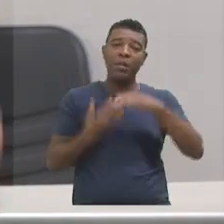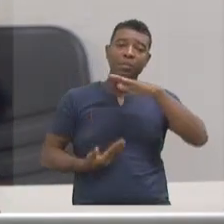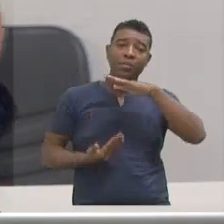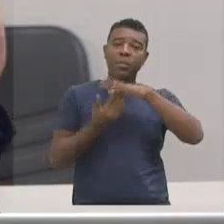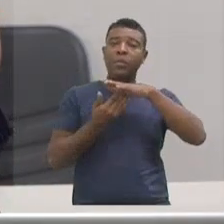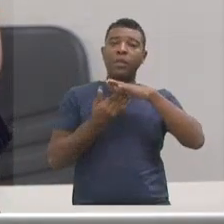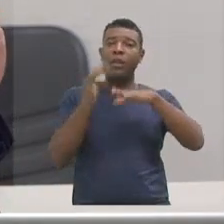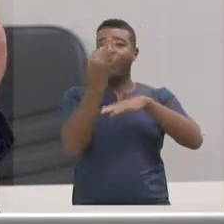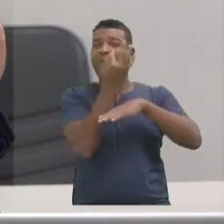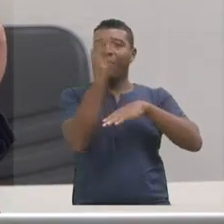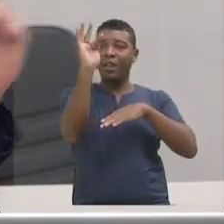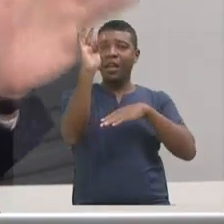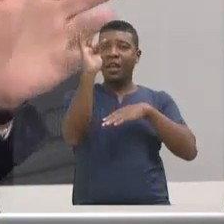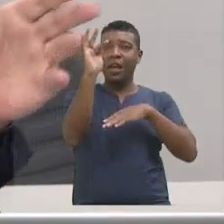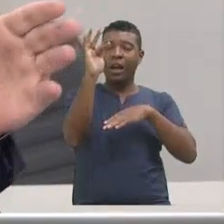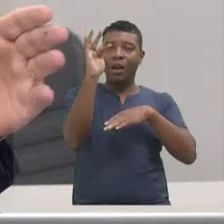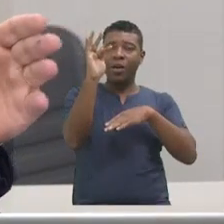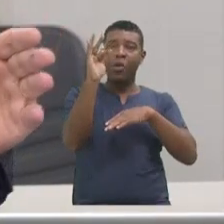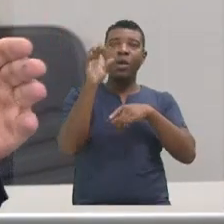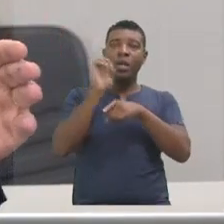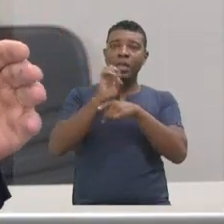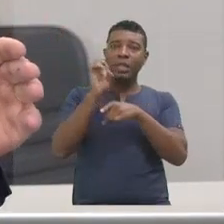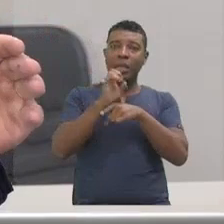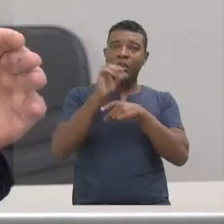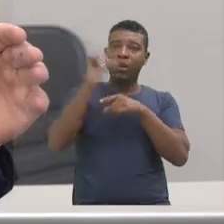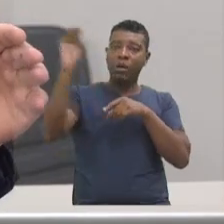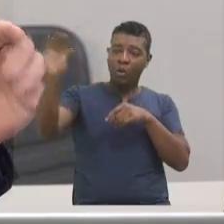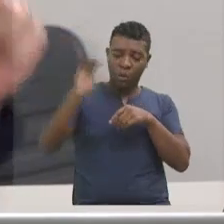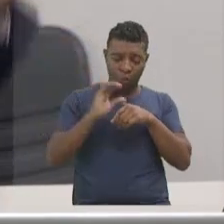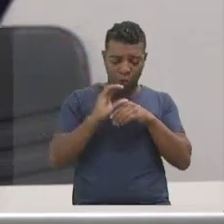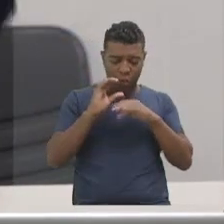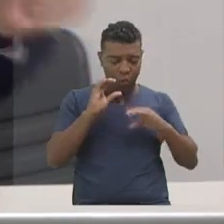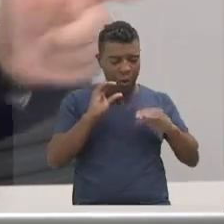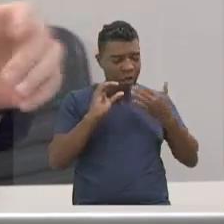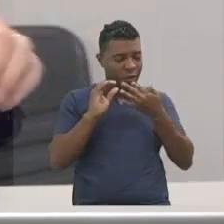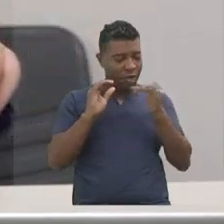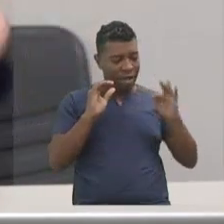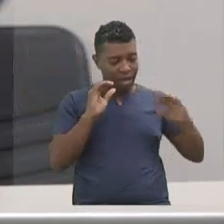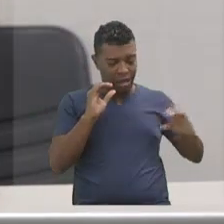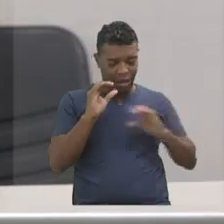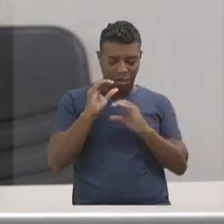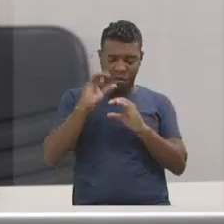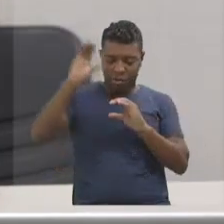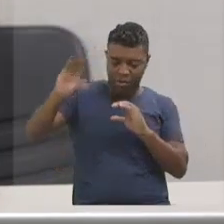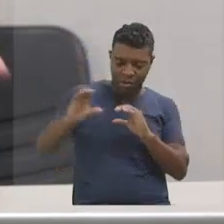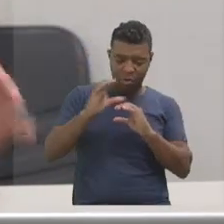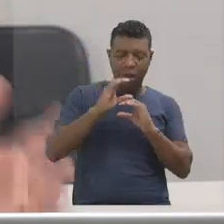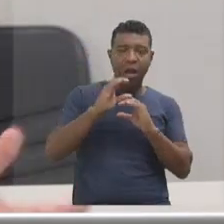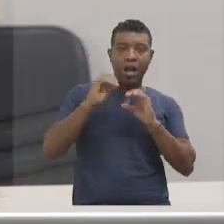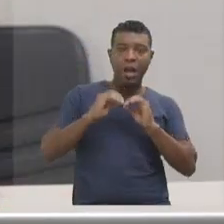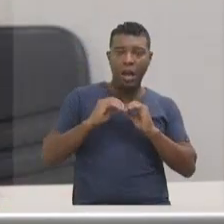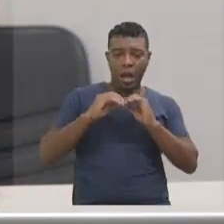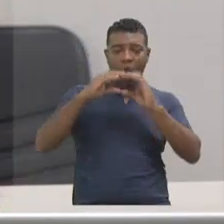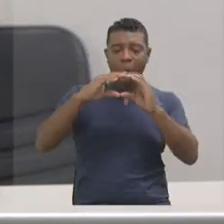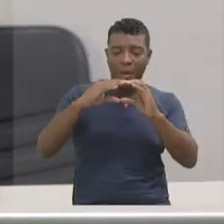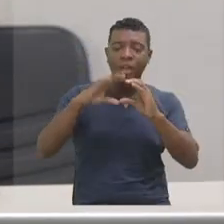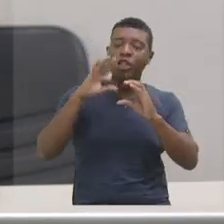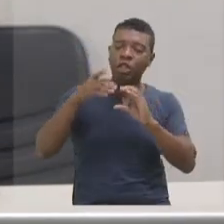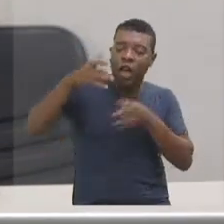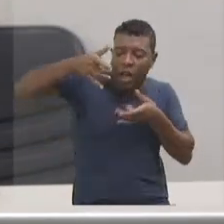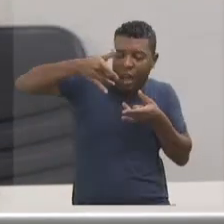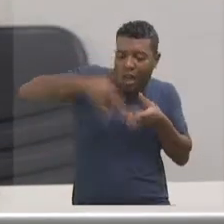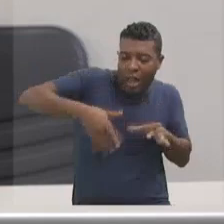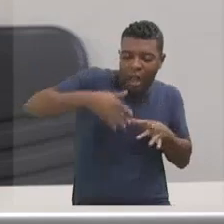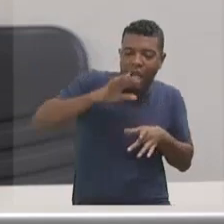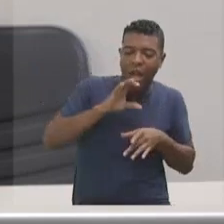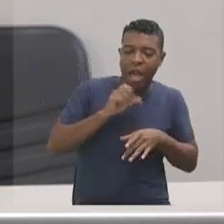Estadual aumentando o teto o Lucas foi o secretário sabe que é isso e além do orçamento próprio então ele vai ter aquele bolo já em caixa com